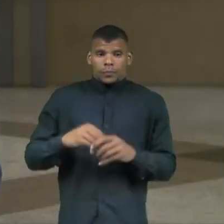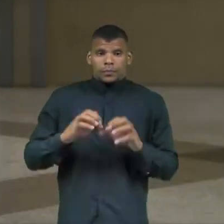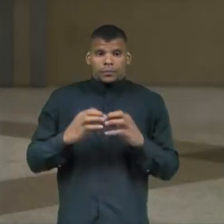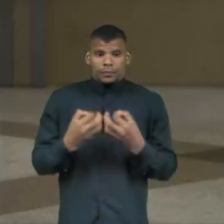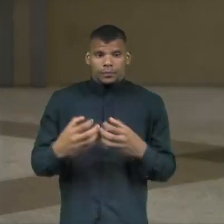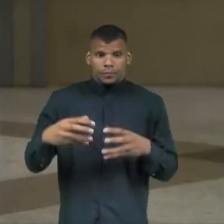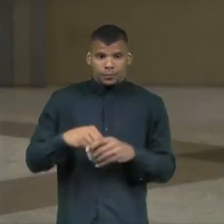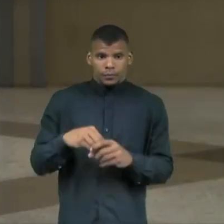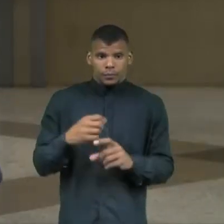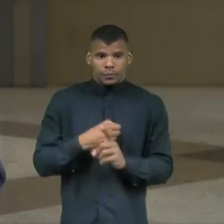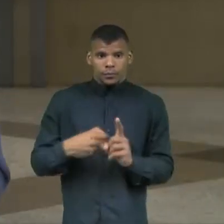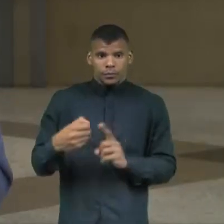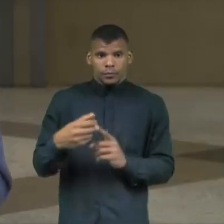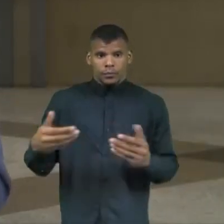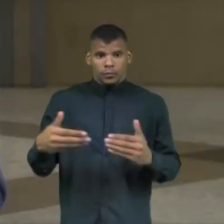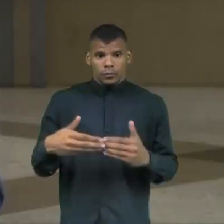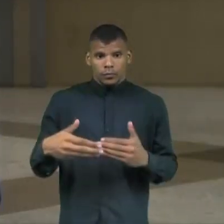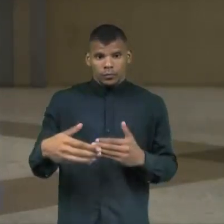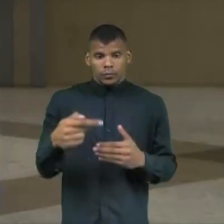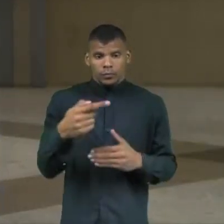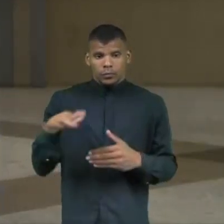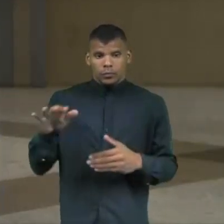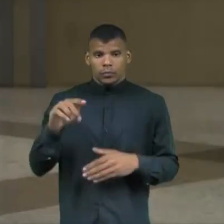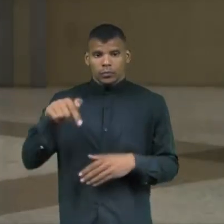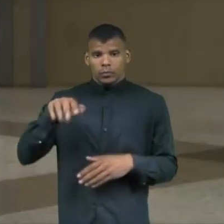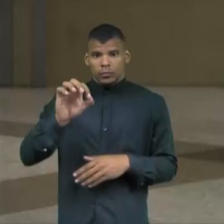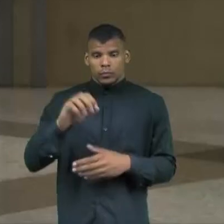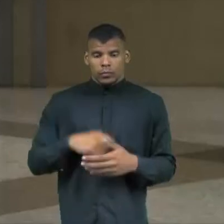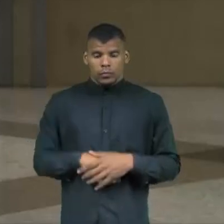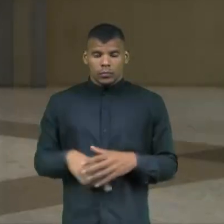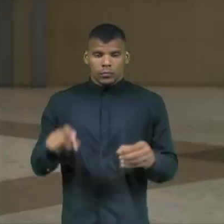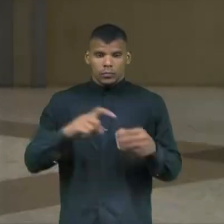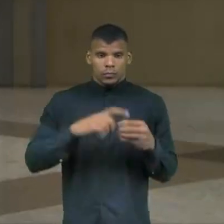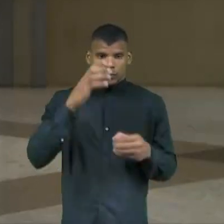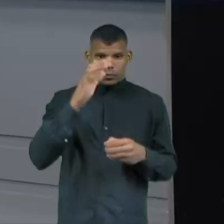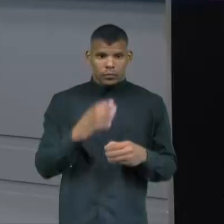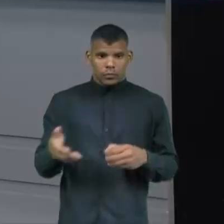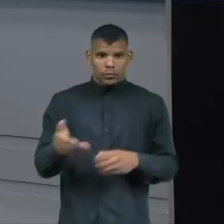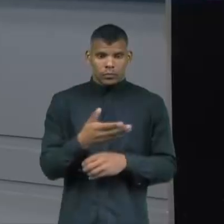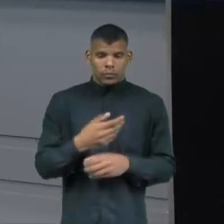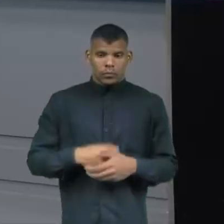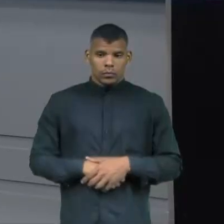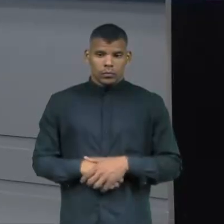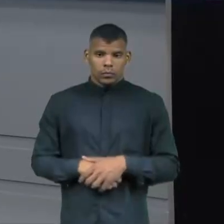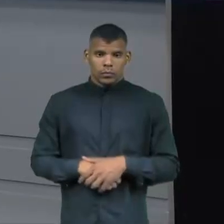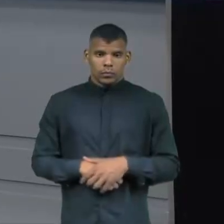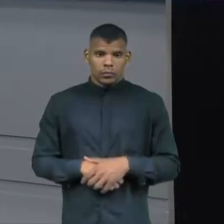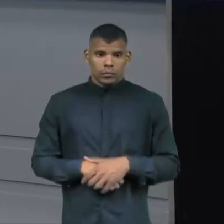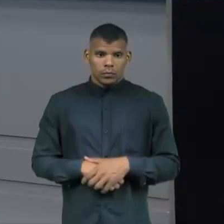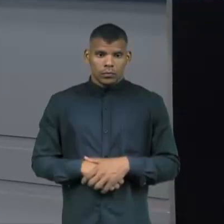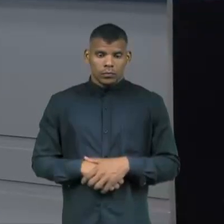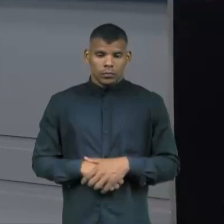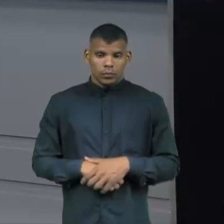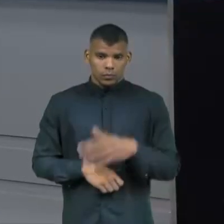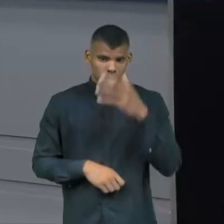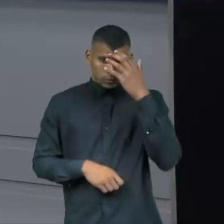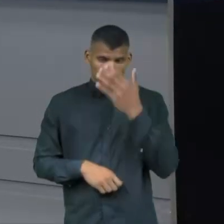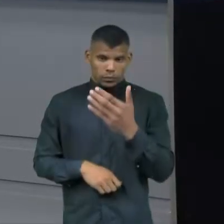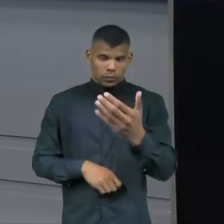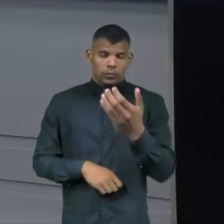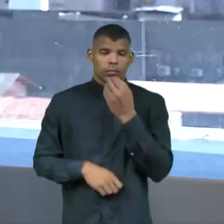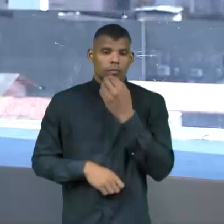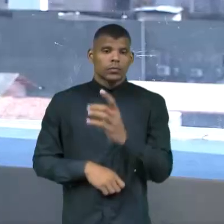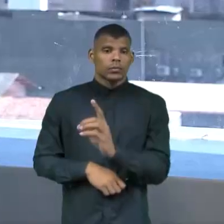hoje, logo mais, 7h30. No Questão de Ordem, voltamos ao estúdio. É com você, Sibela. Obrigada, Renato. Um bom dia para